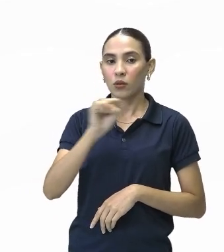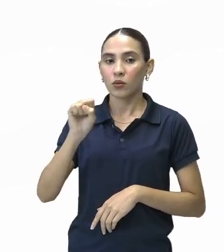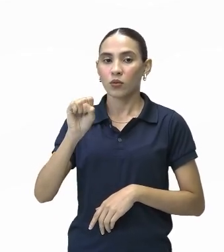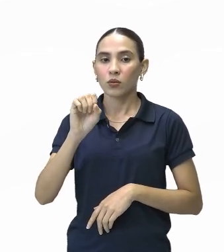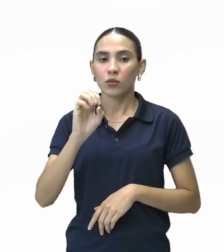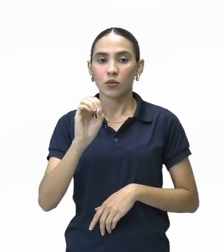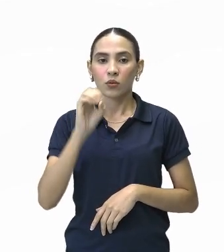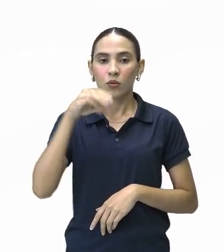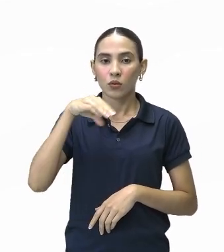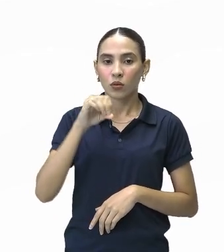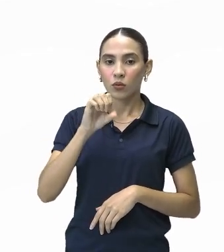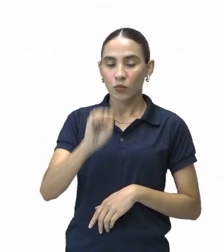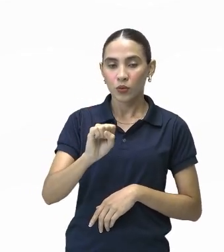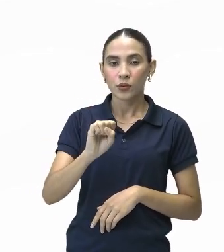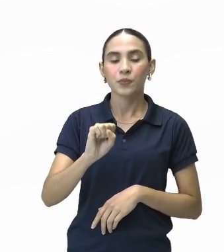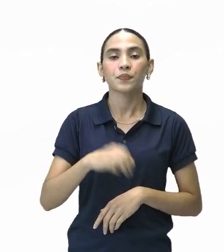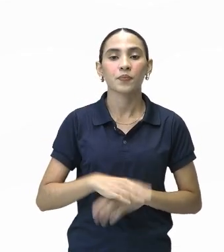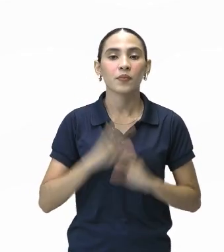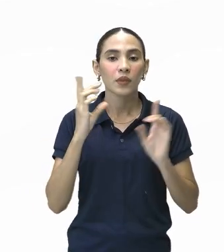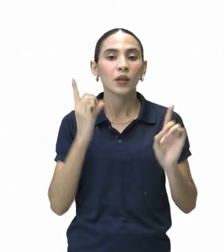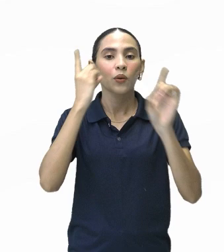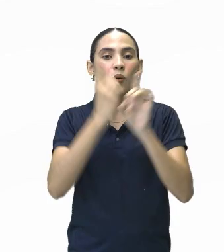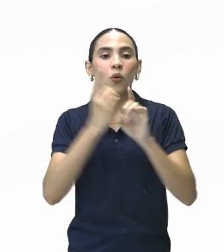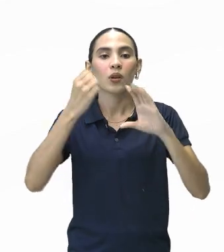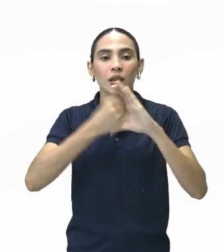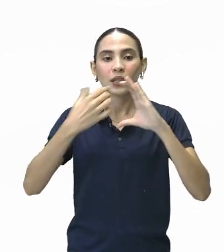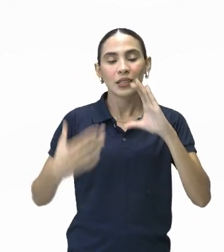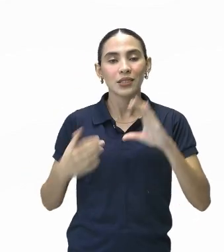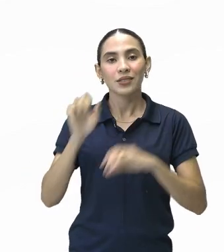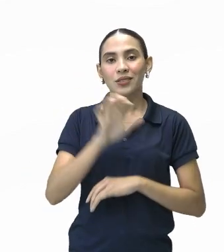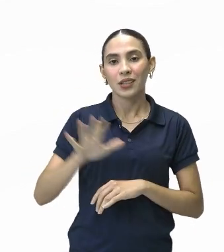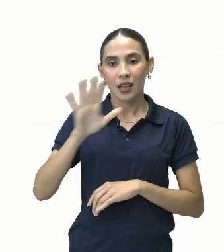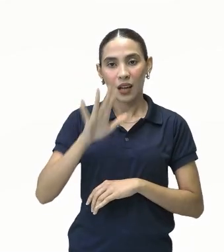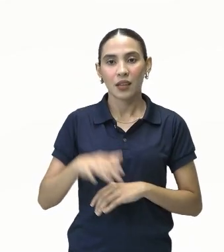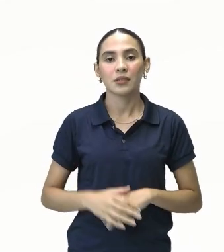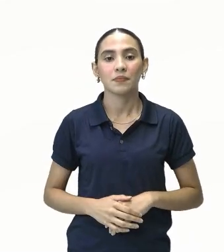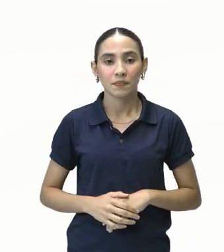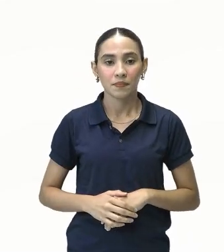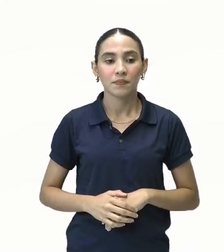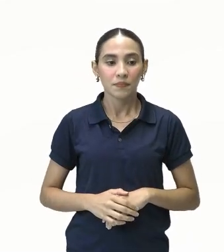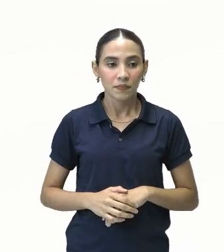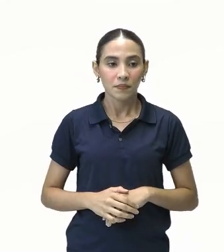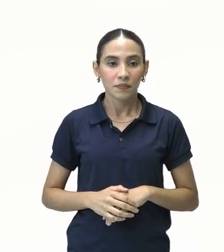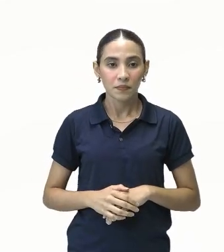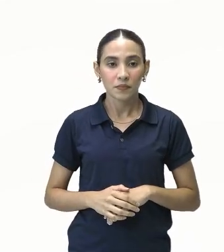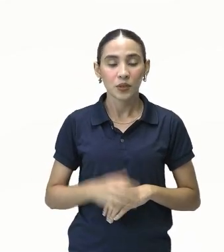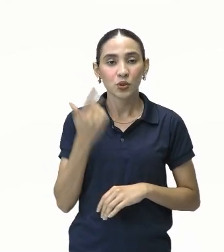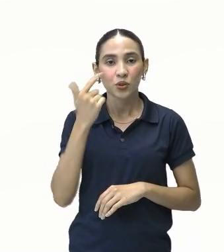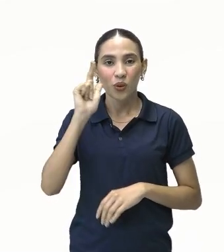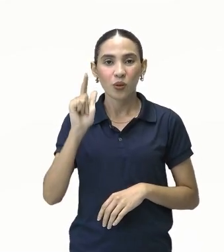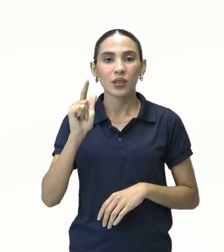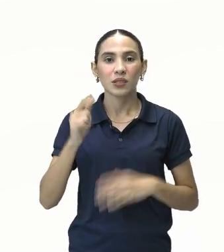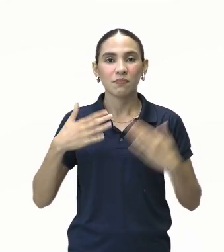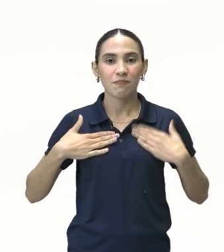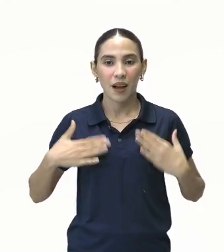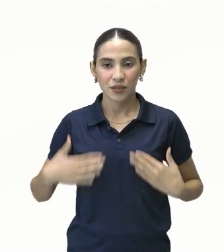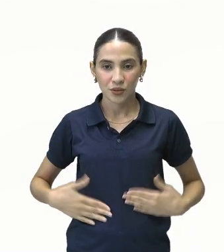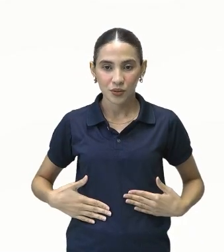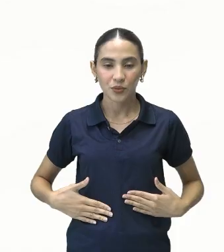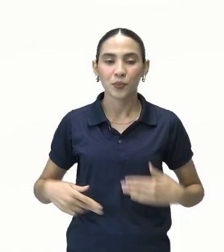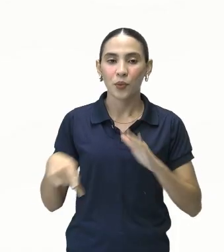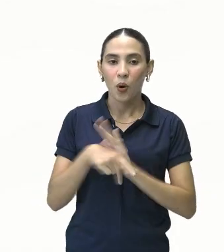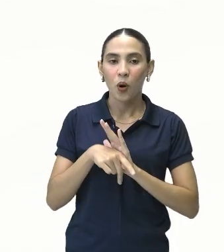Esses autossomos, eles determinam as características gerais, as características de outras partes do corpo,